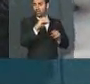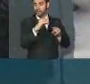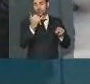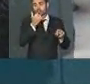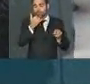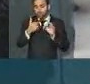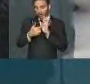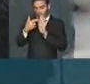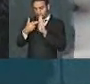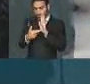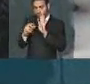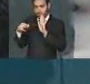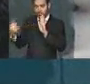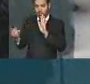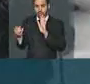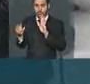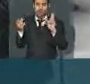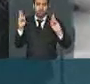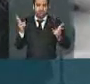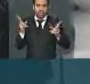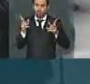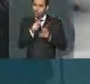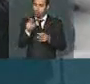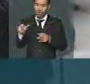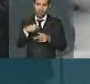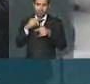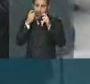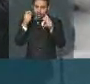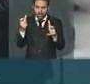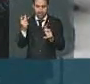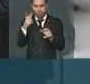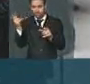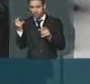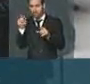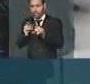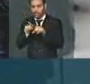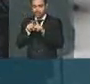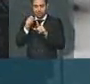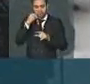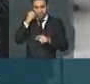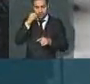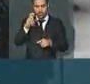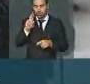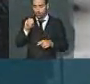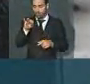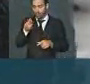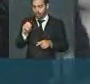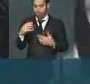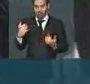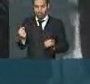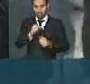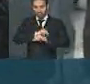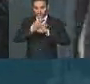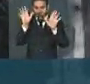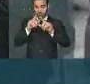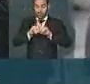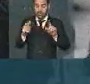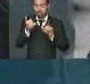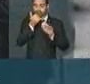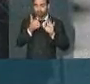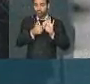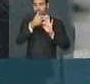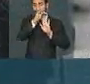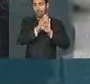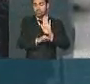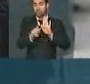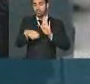permita, tendo o mesmo interesse de vossa excelência, do senador Romero Jucá de agilizar e da transparência, mas o texto é